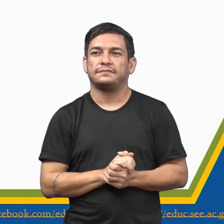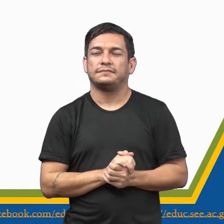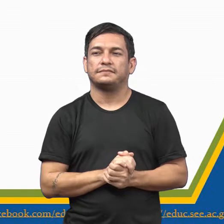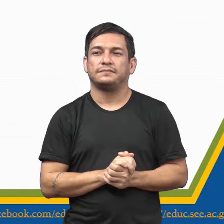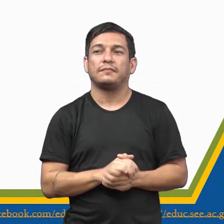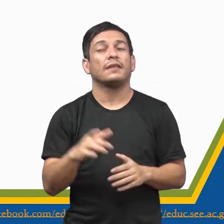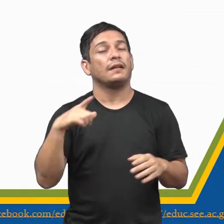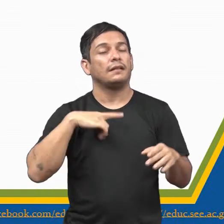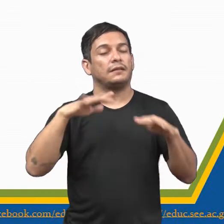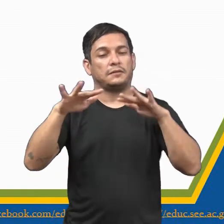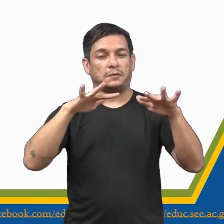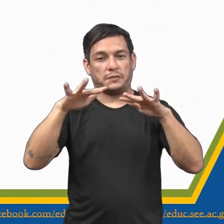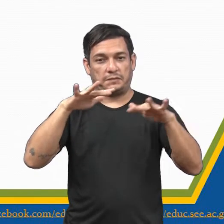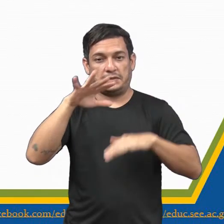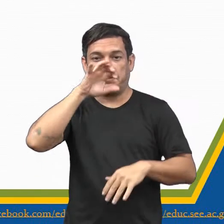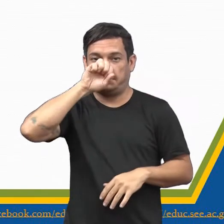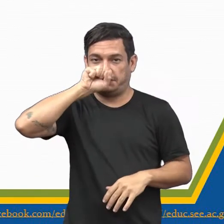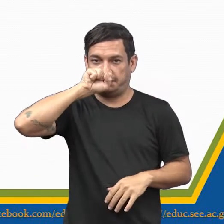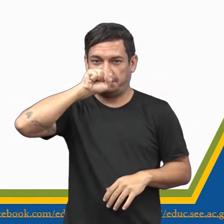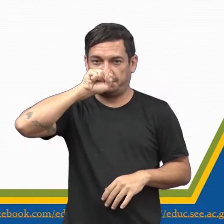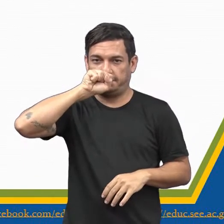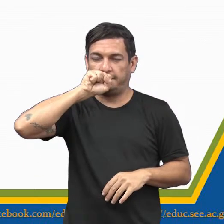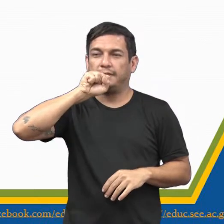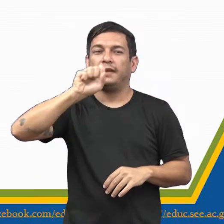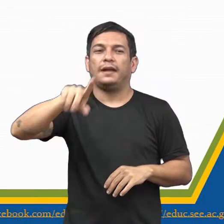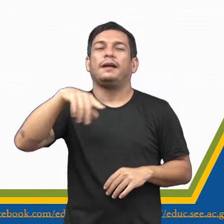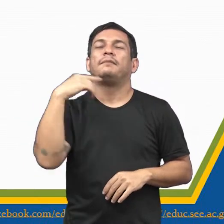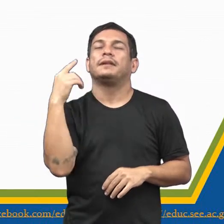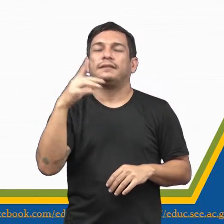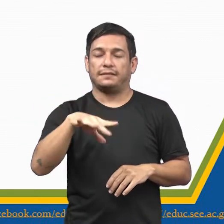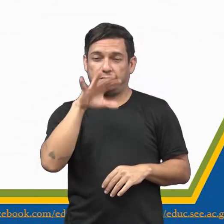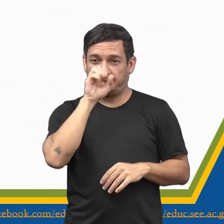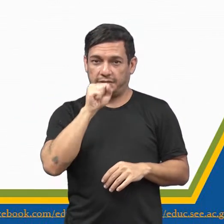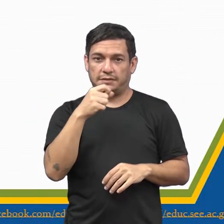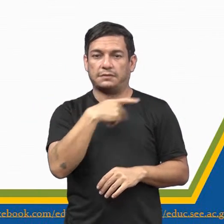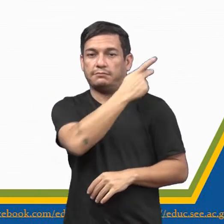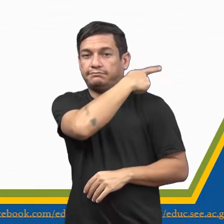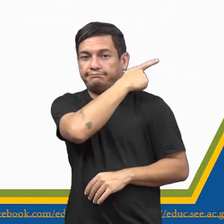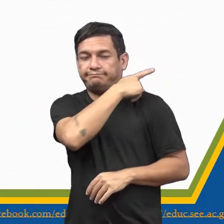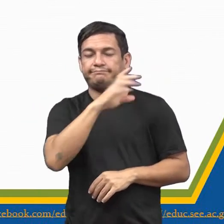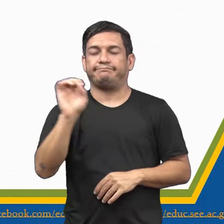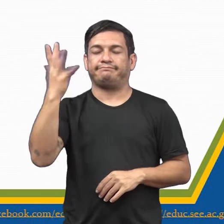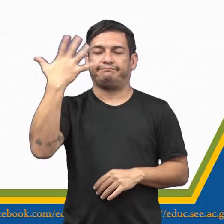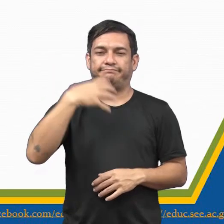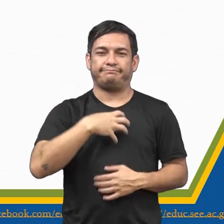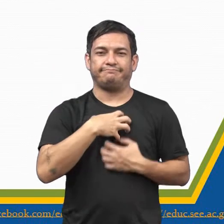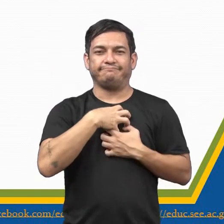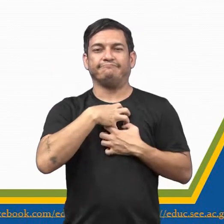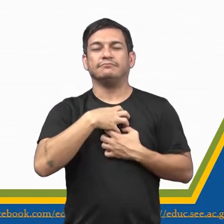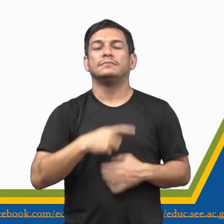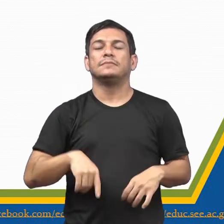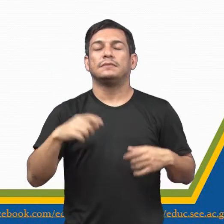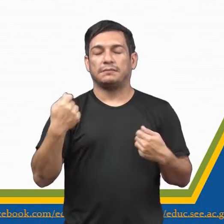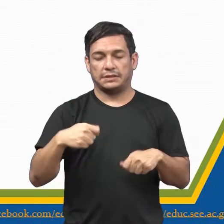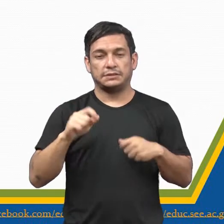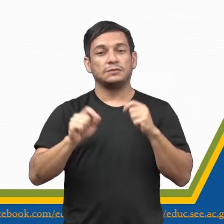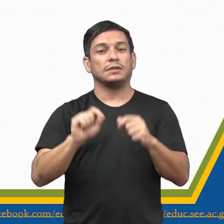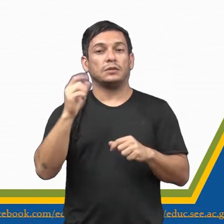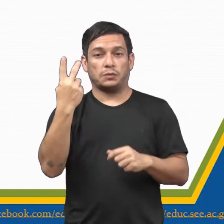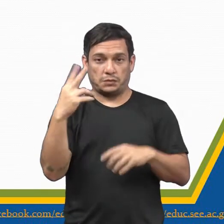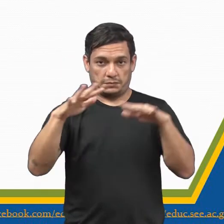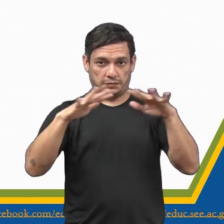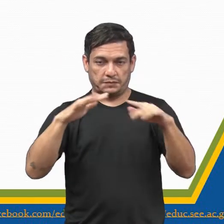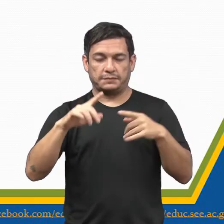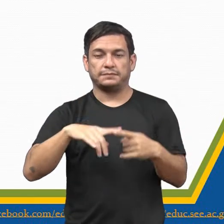E é o nosso movimento respiratório. Para que a respiração pulmonar ela ocorra, é necessária a realização de 2 movimentos,